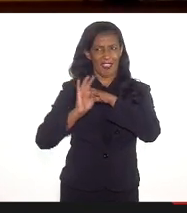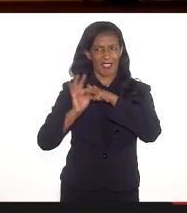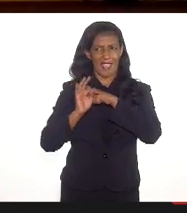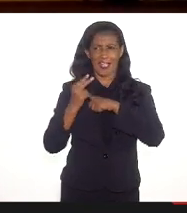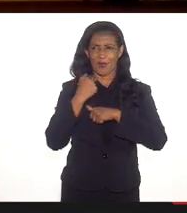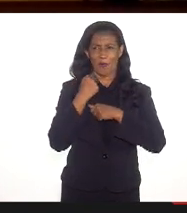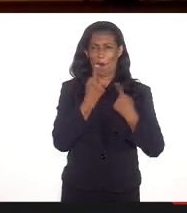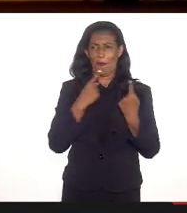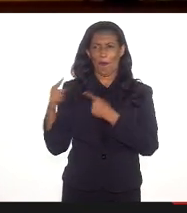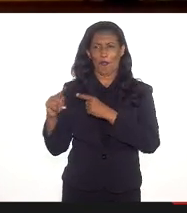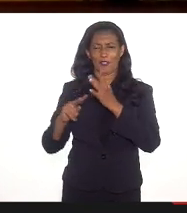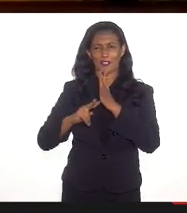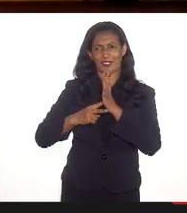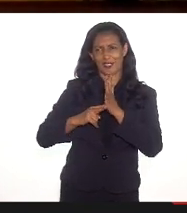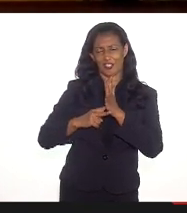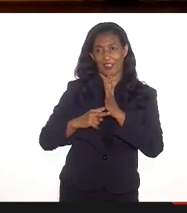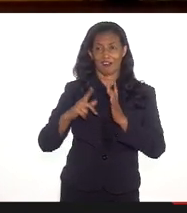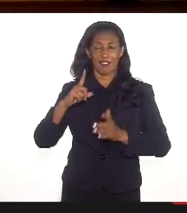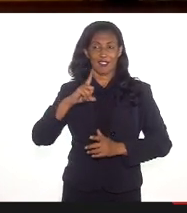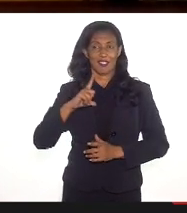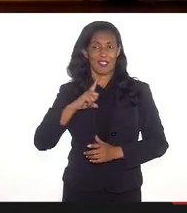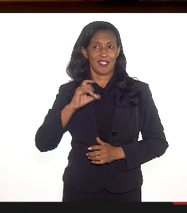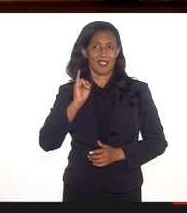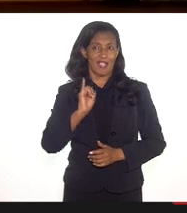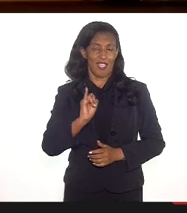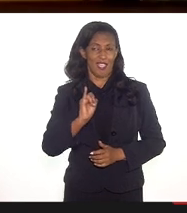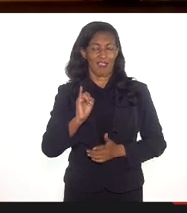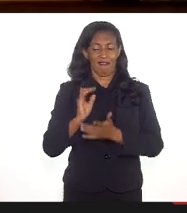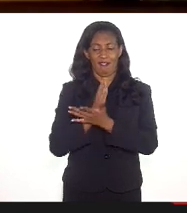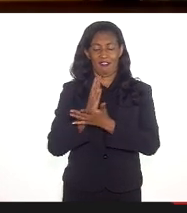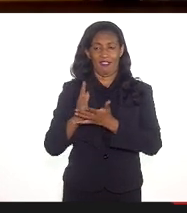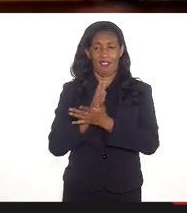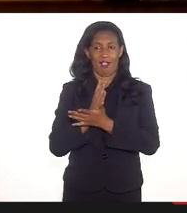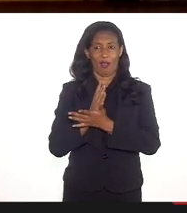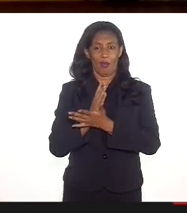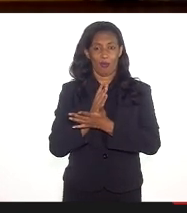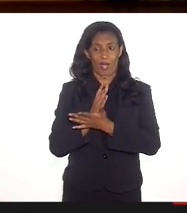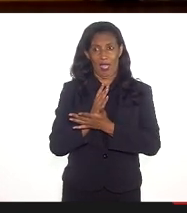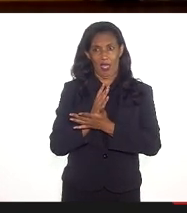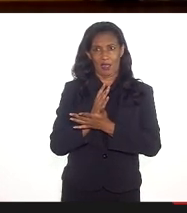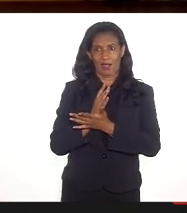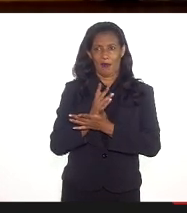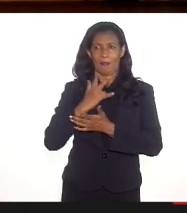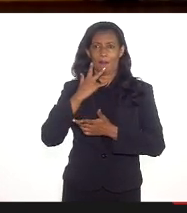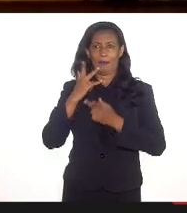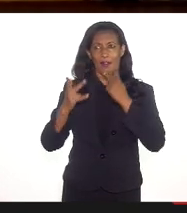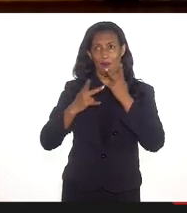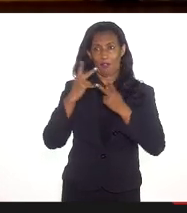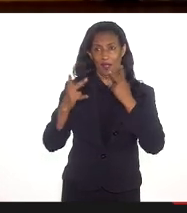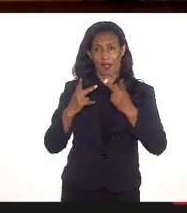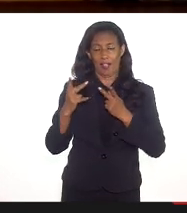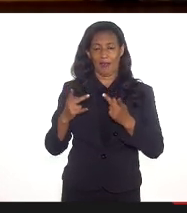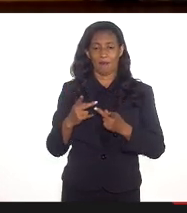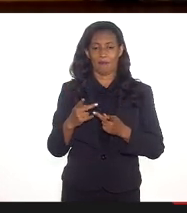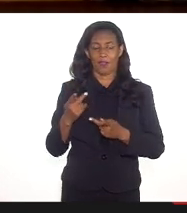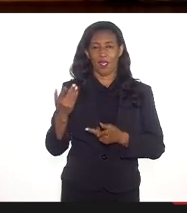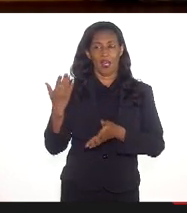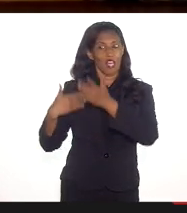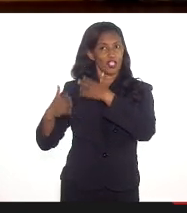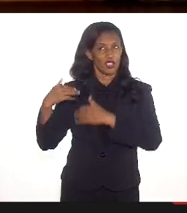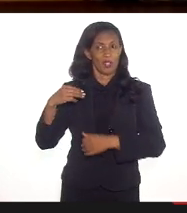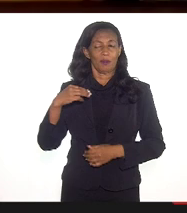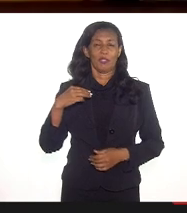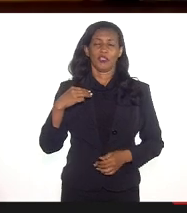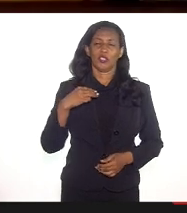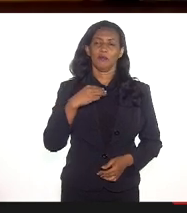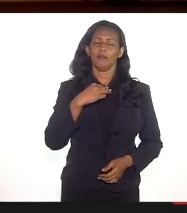sindicato, né? Se existe algum ente do Estado que pode fazer isso, se existe, é o Ministério, antigamente o Ministério do Trabalho, hoje o